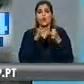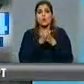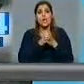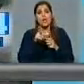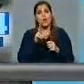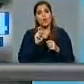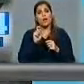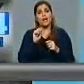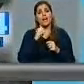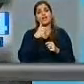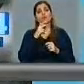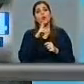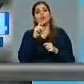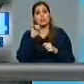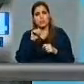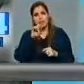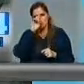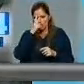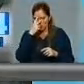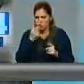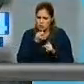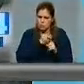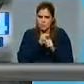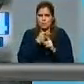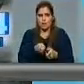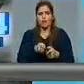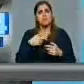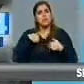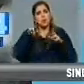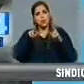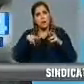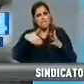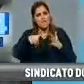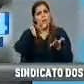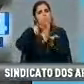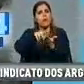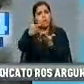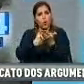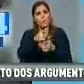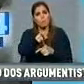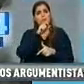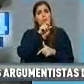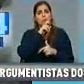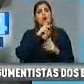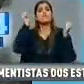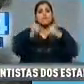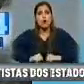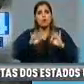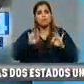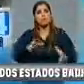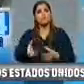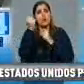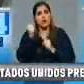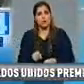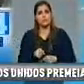empenhado e que eu espero que nos próximos meses, com a publicação do Estatuto de Estudante Internacional, possa efetivamente ser concretizado. António